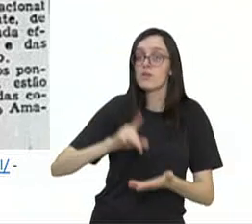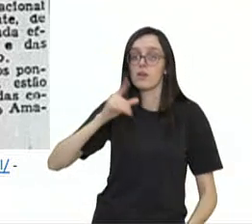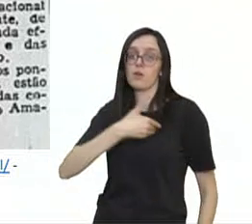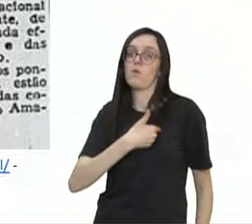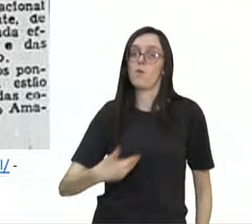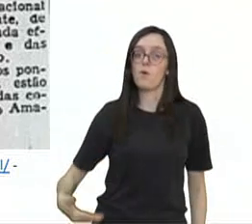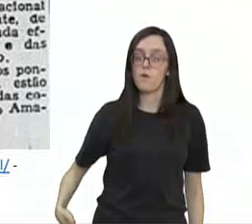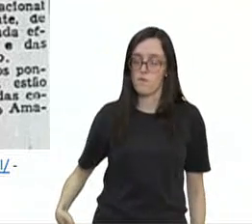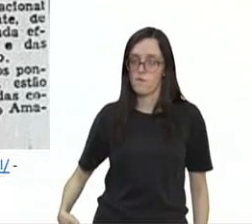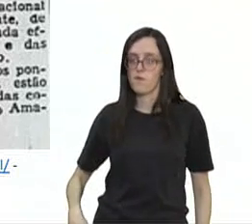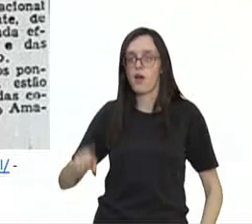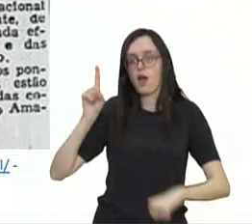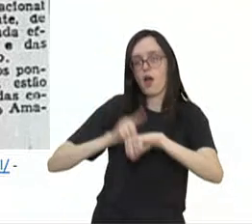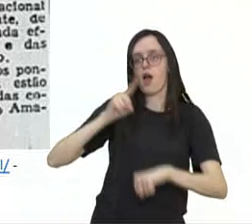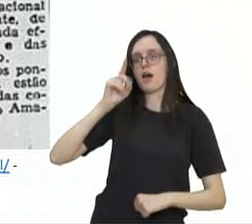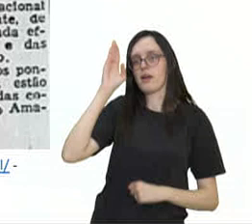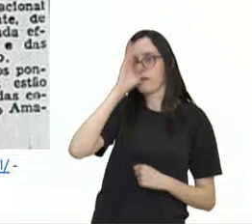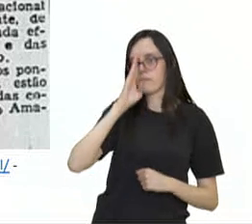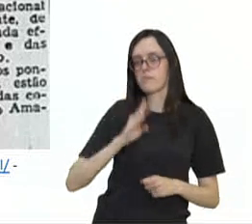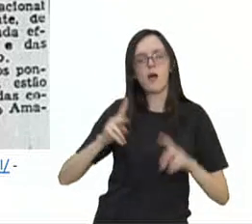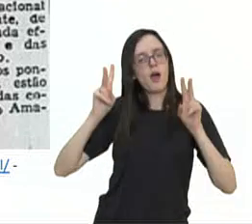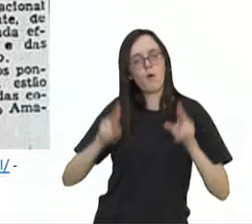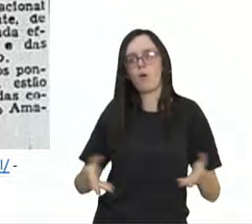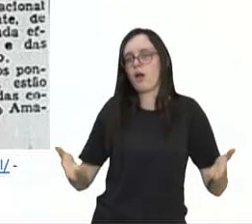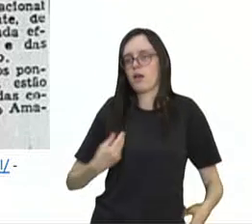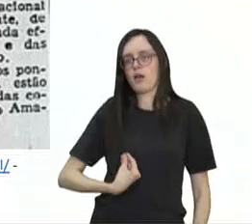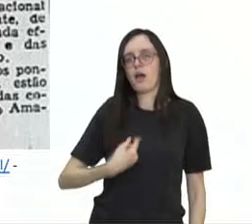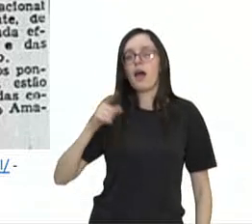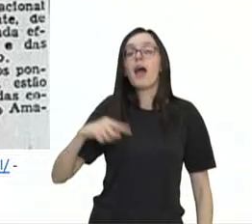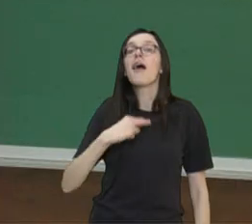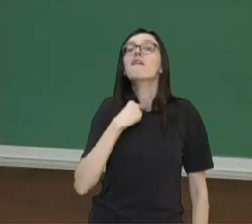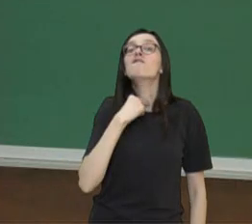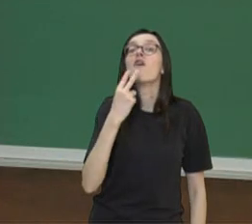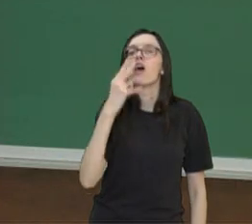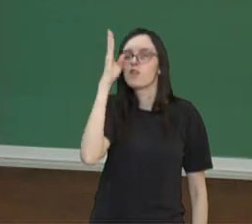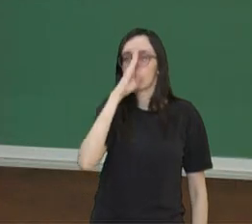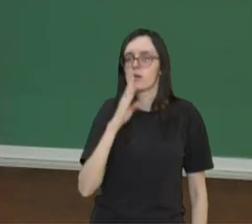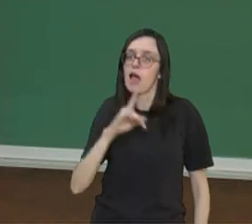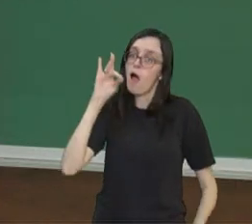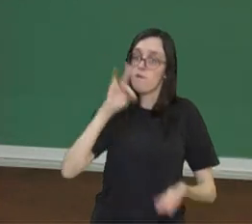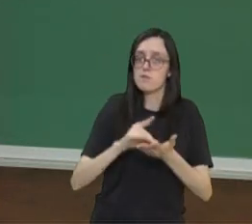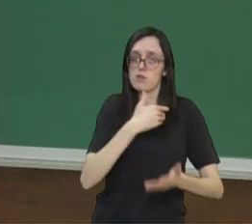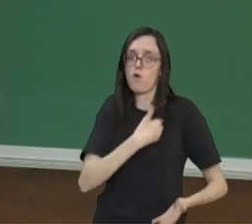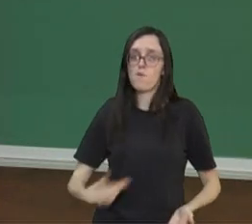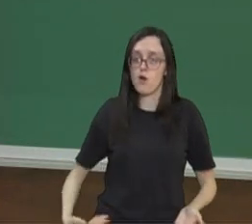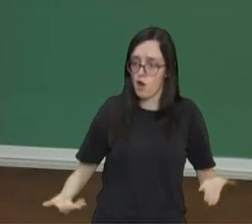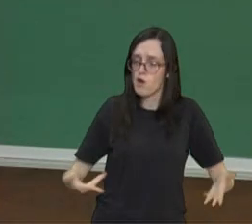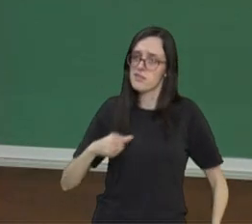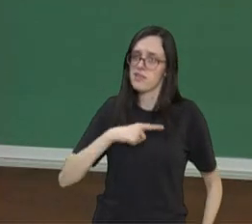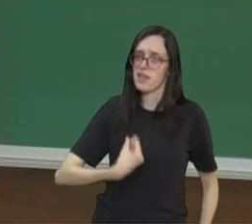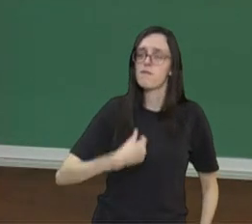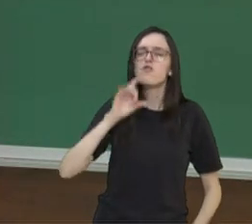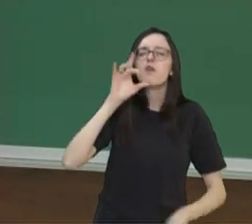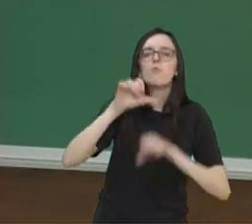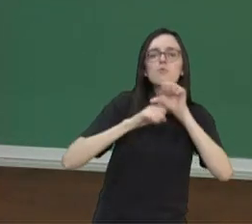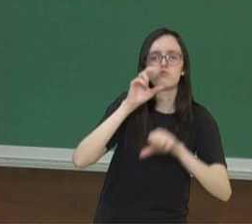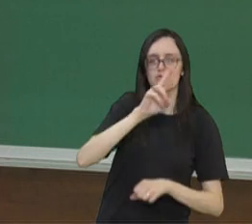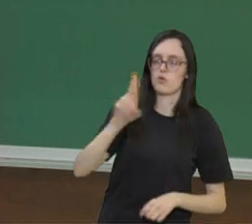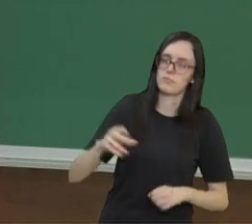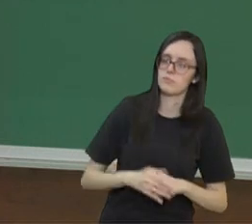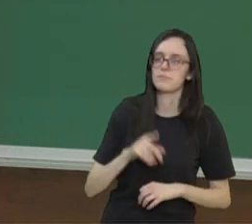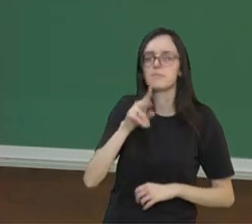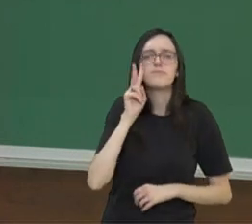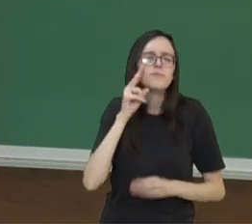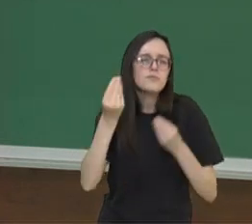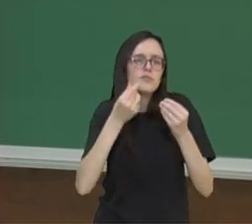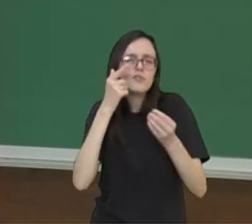governo, A Hora do Brasil. Assim como o atual A Voz do Brasil é um programa oficial do governo. Então aqui, para você ver